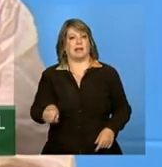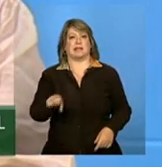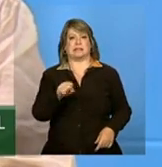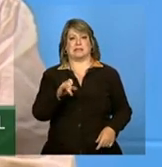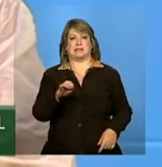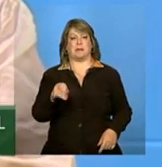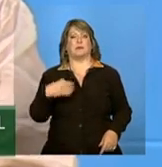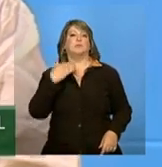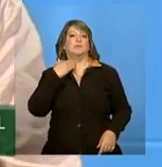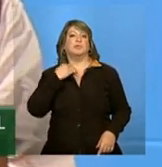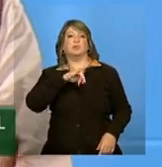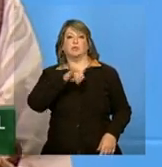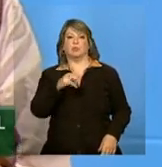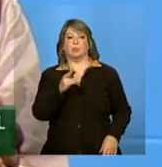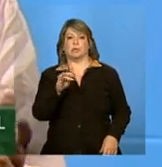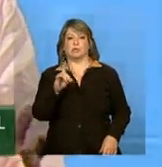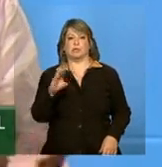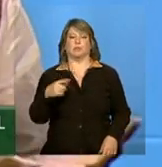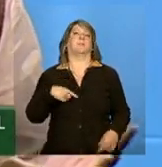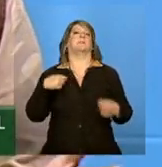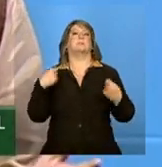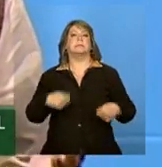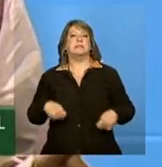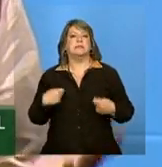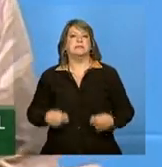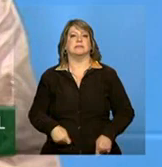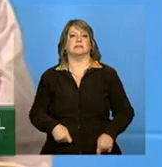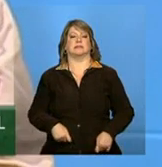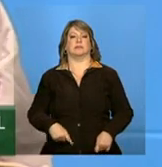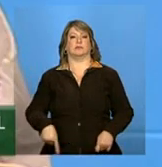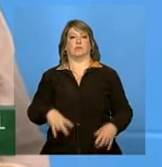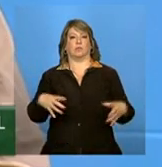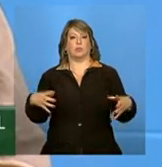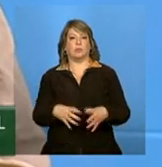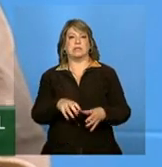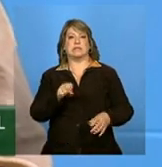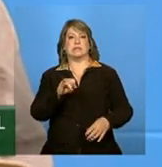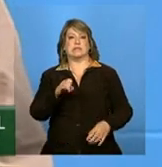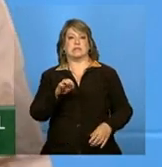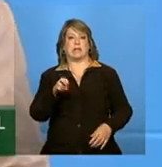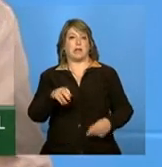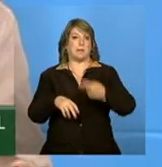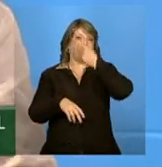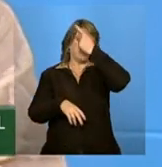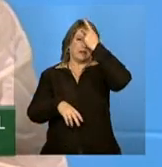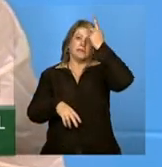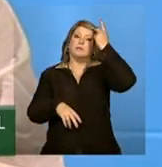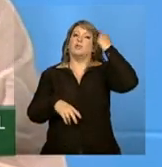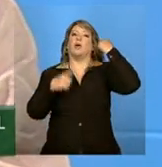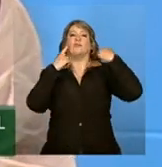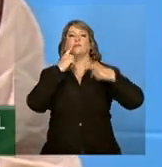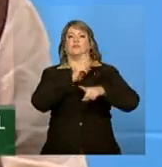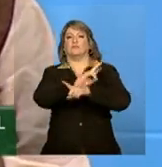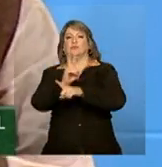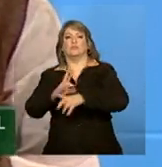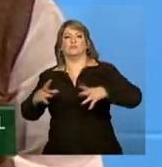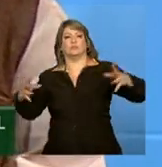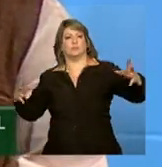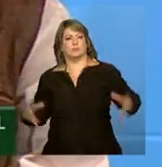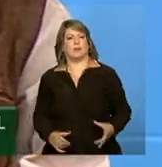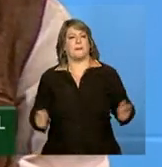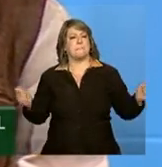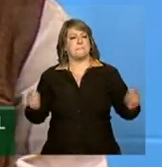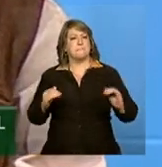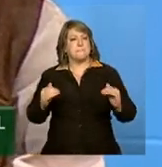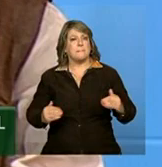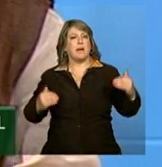jurídico nesses casos. Nós precisamos empoderar os nossos sistemas de inspeção, dar a eles maiores capacidades,